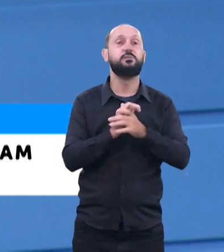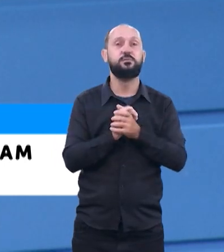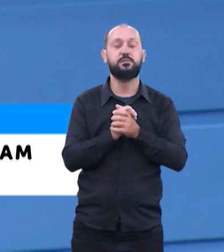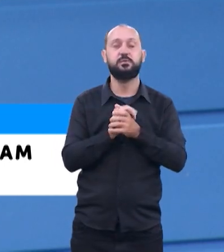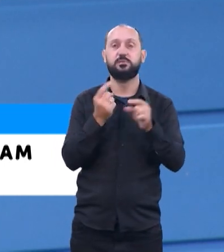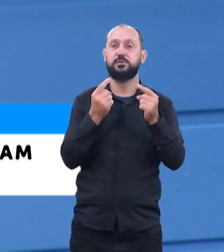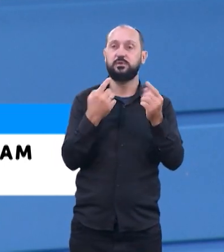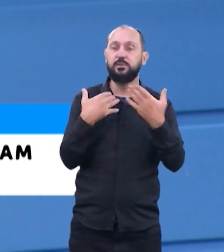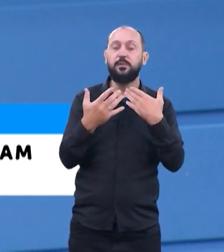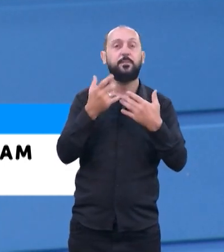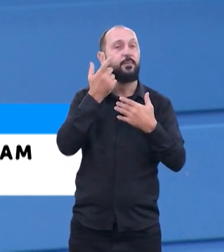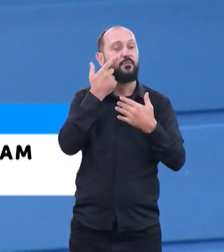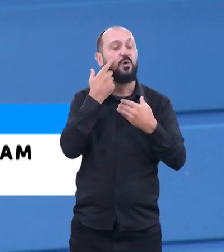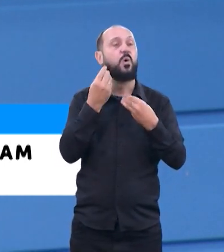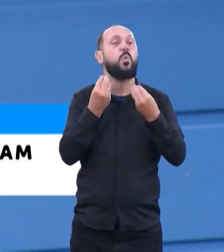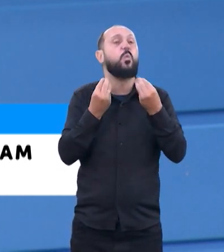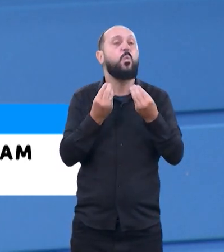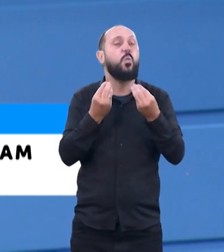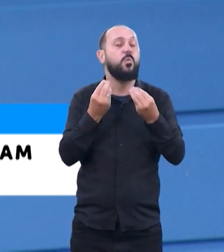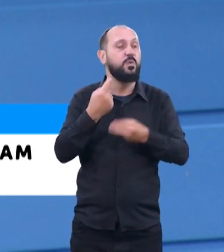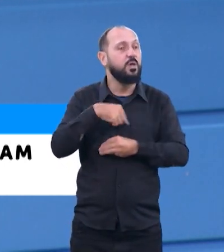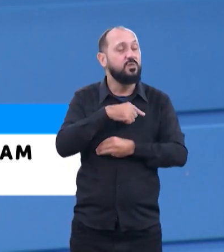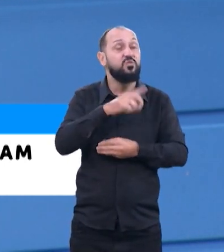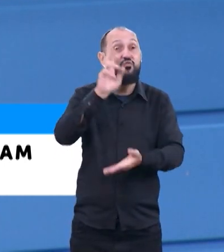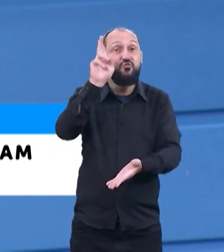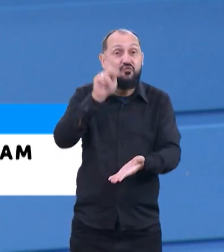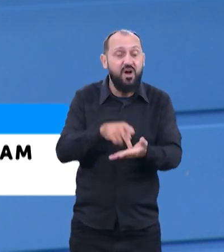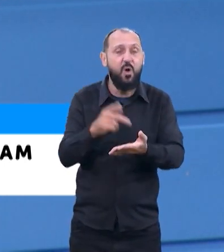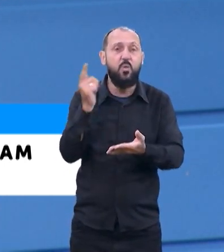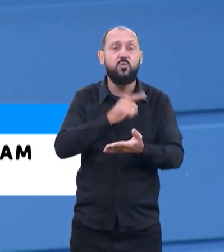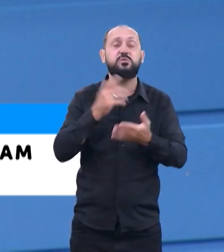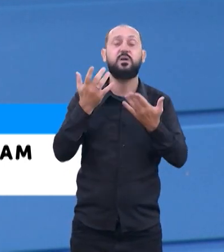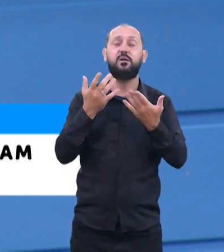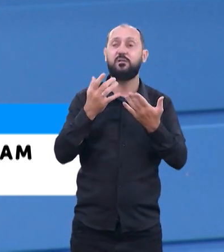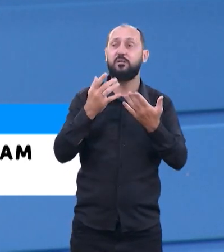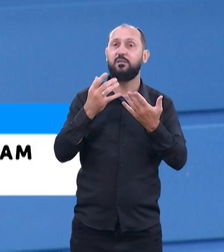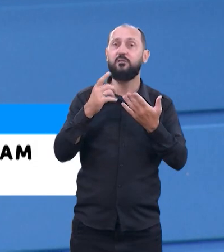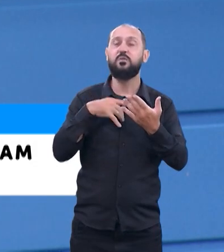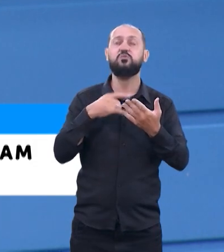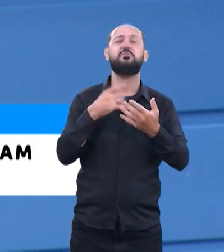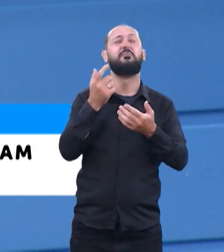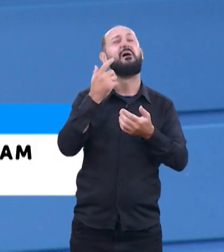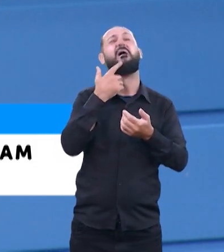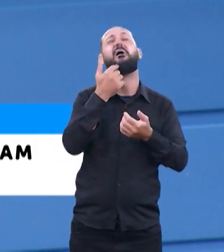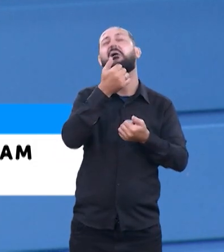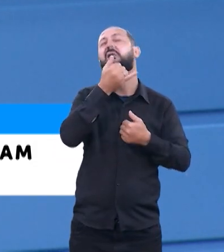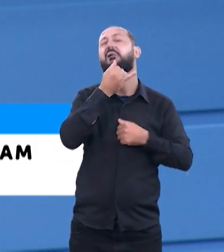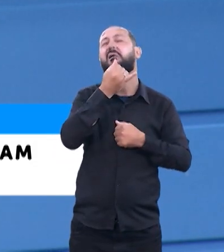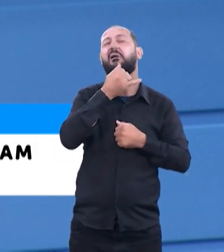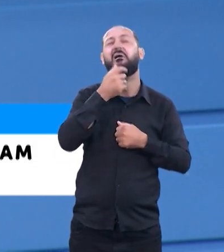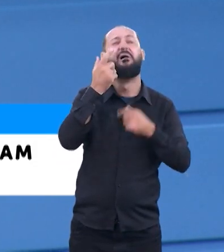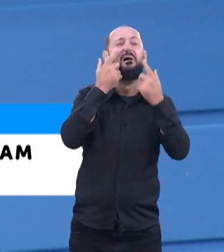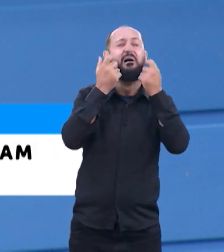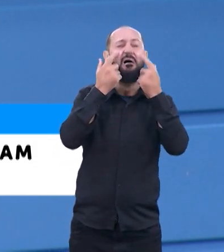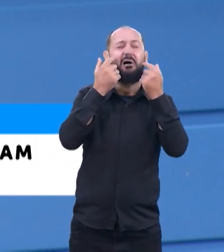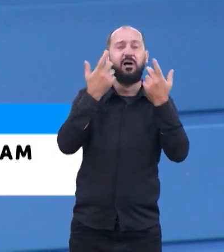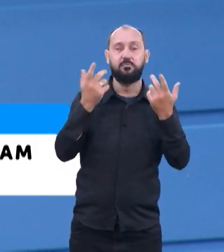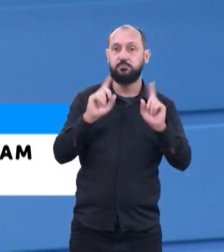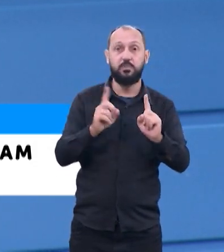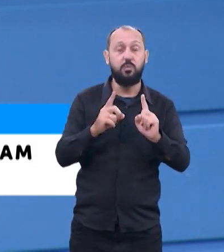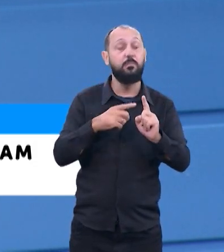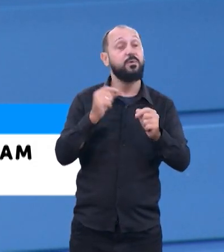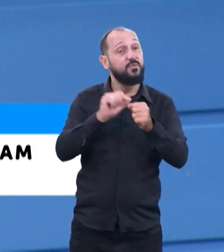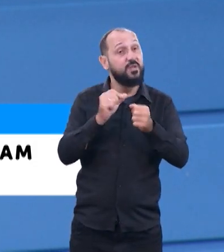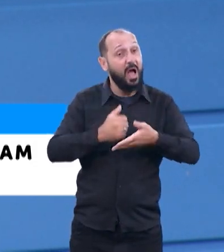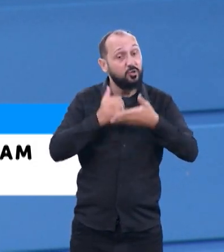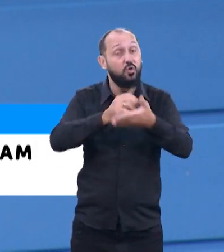cá esse debate para ver como que nós podemos efetivamente, a não ser só na lamúria, no sentimento,